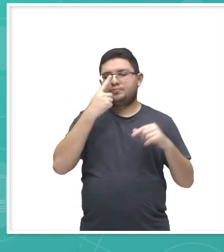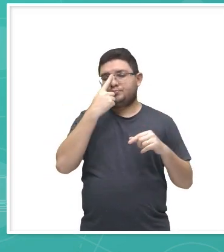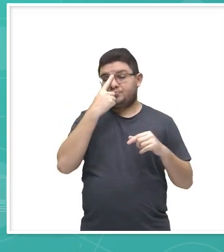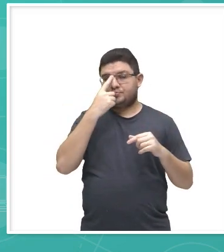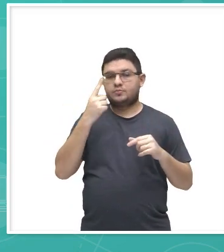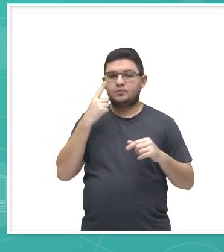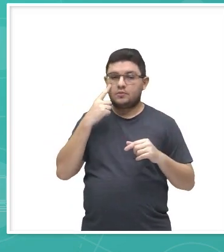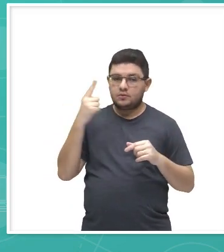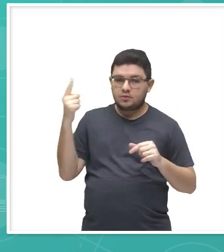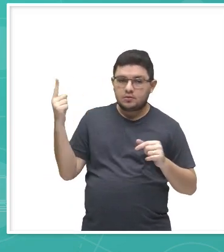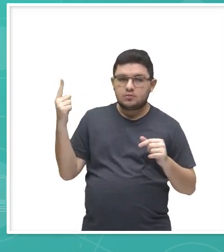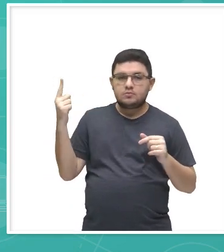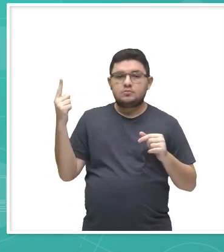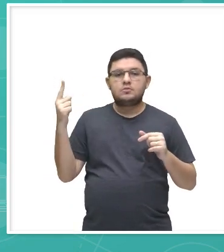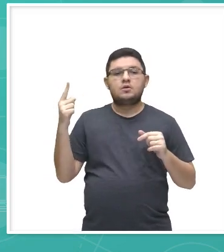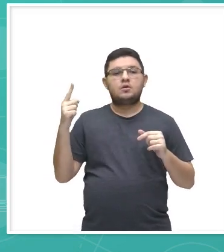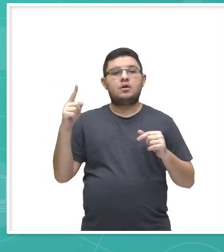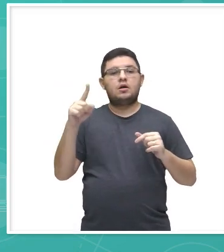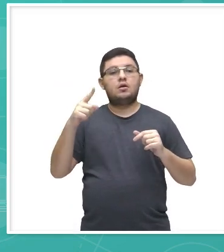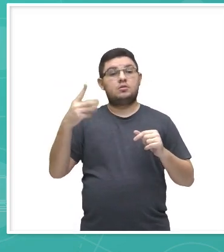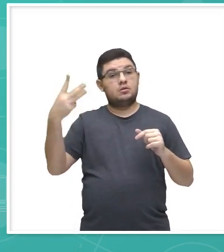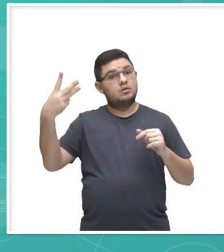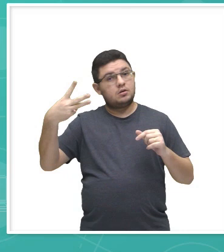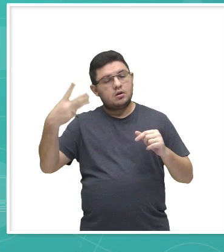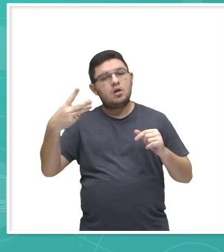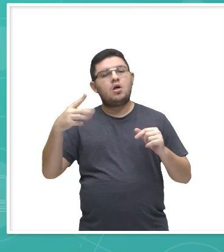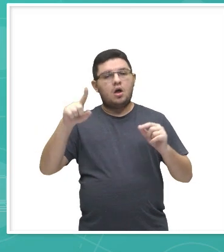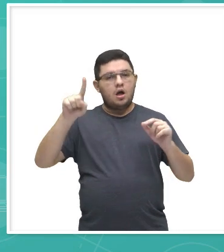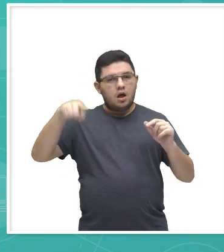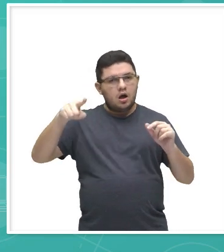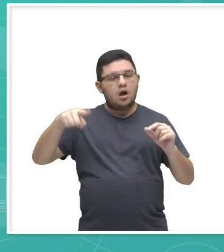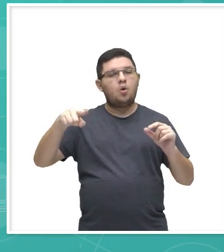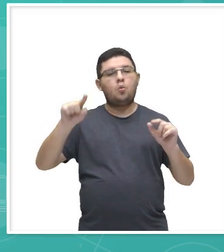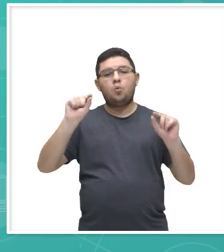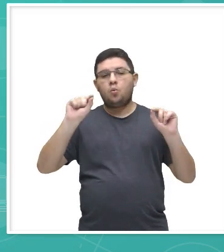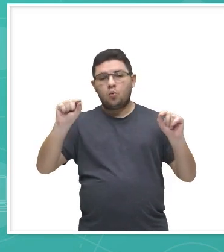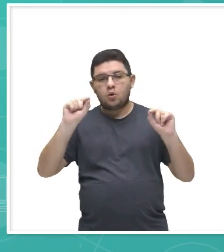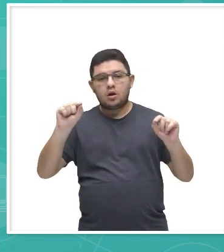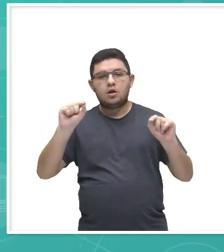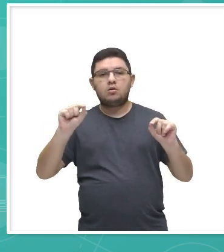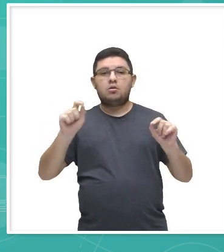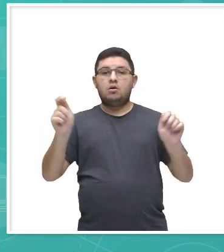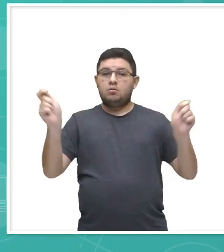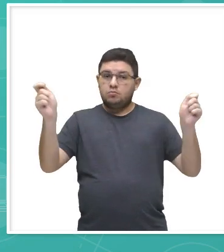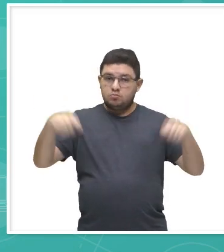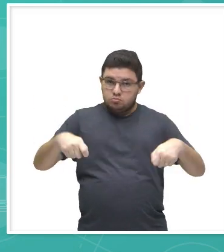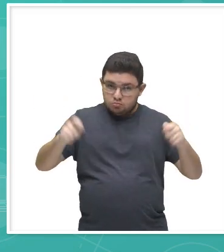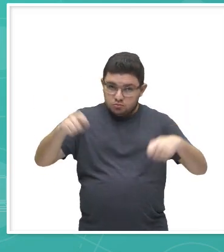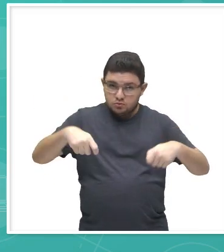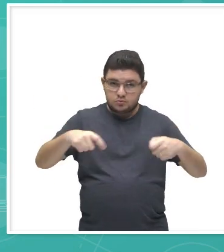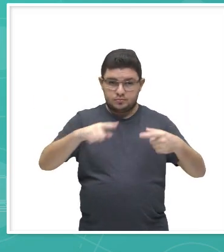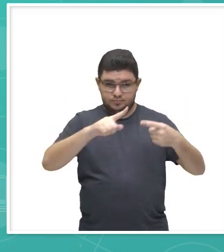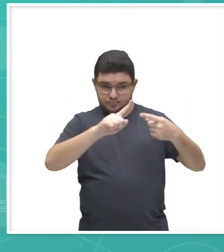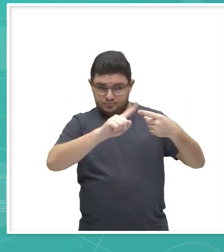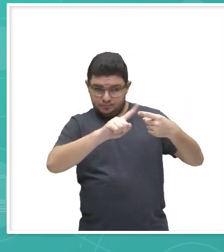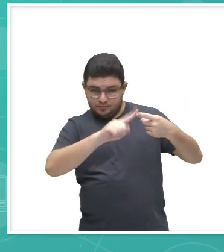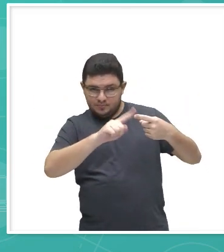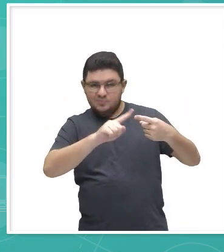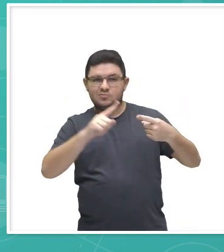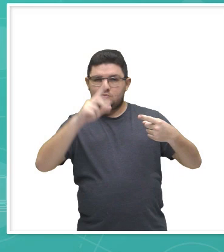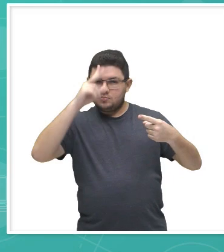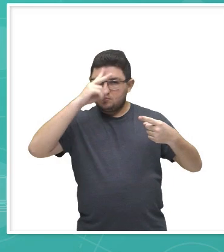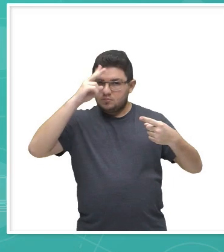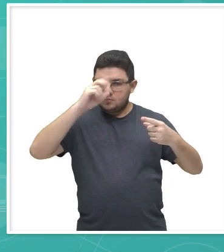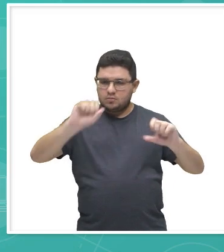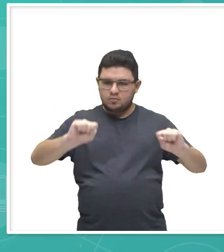que esse tipo de atividade ele já vai consistir na integração entre as atividades primárias e o setor